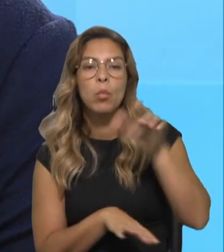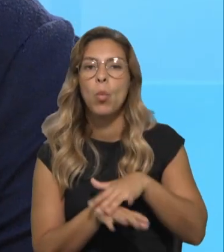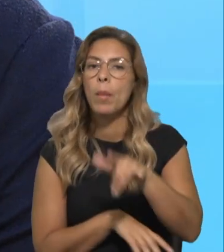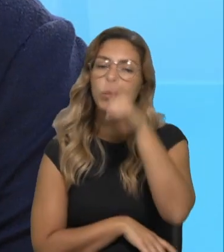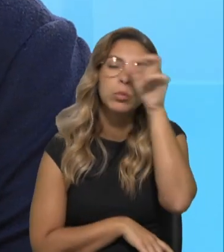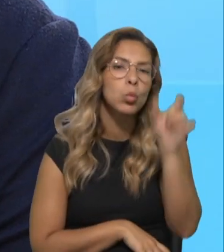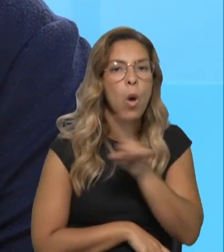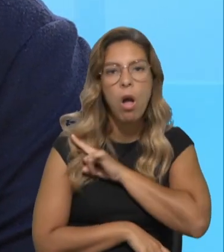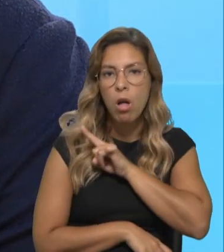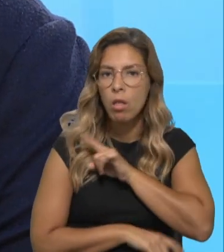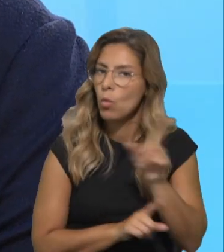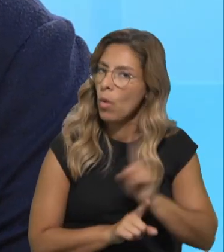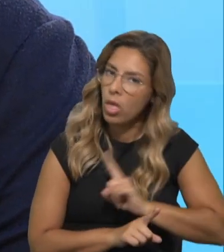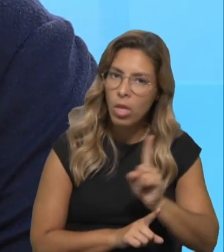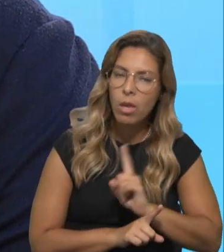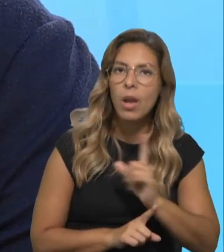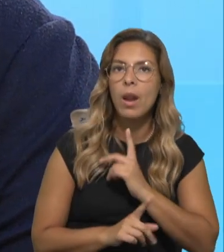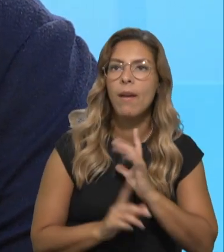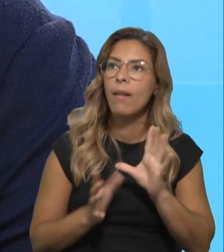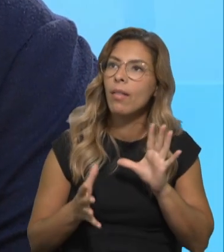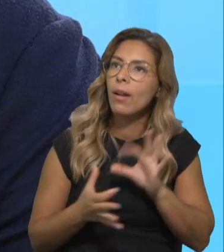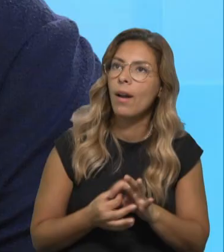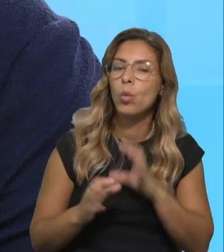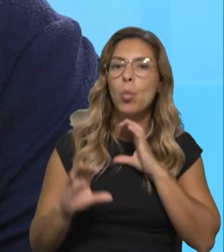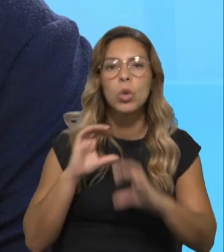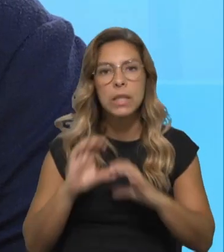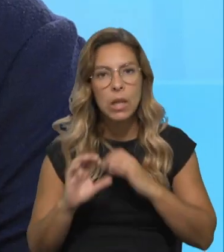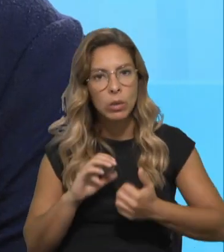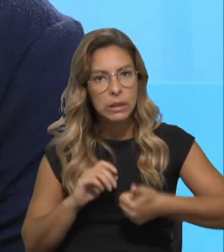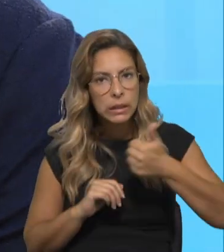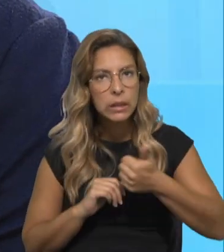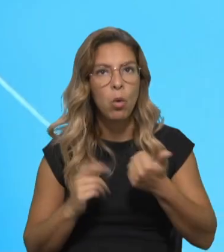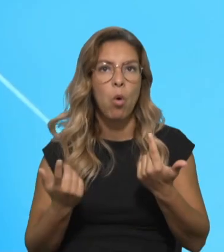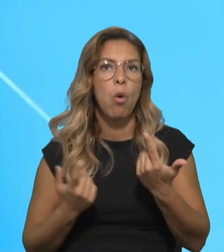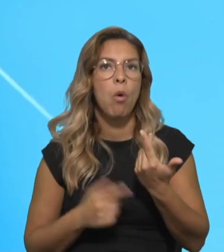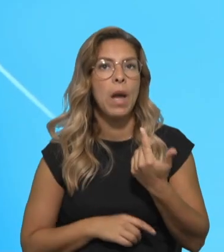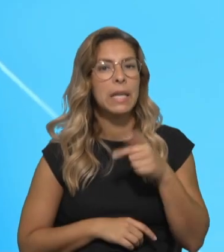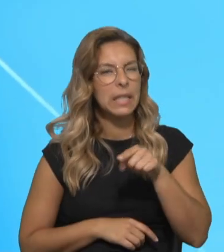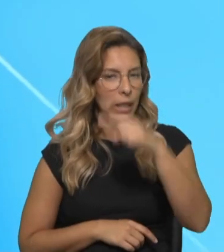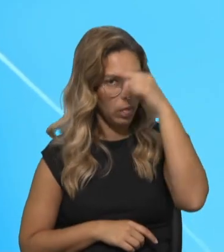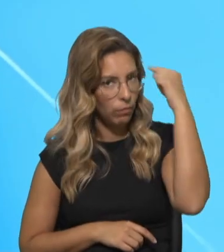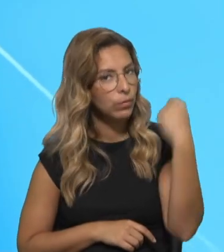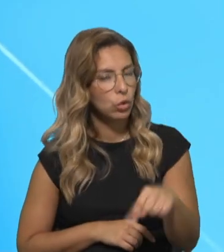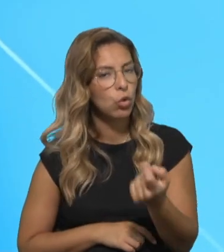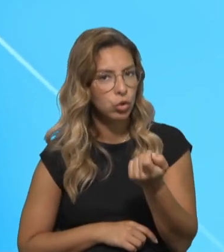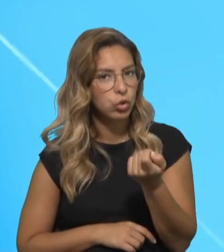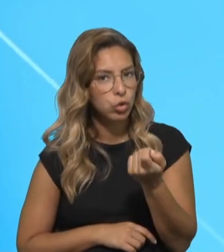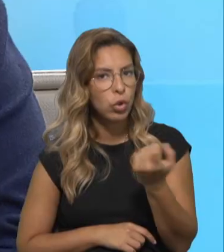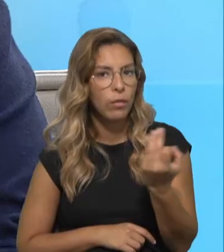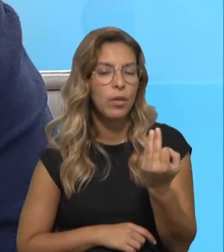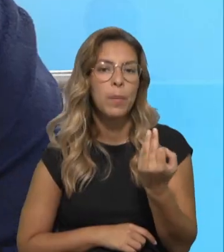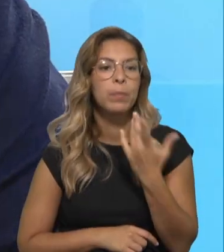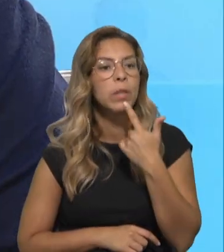questão que tem a ver com aquilo que é a utilização pessoal dos seus próprios espaços. Há essa dificuldade de